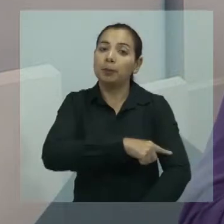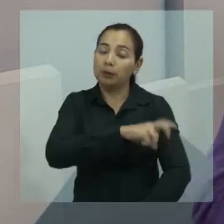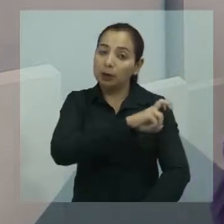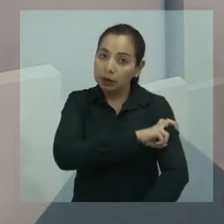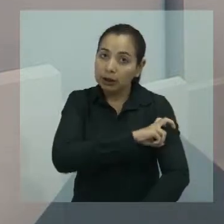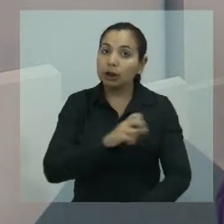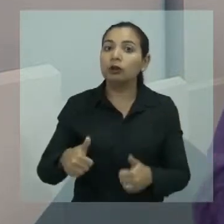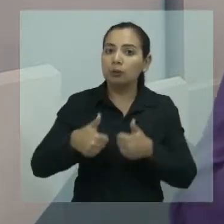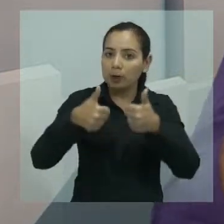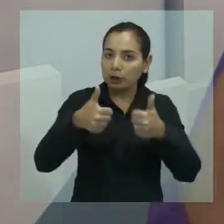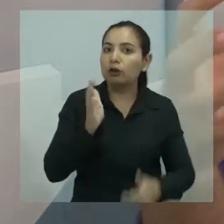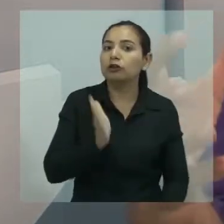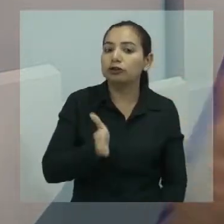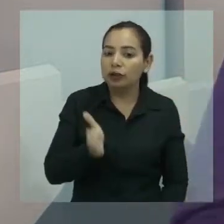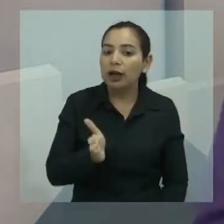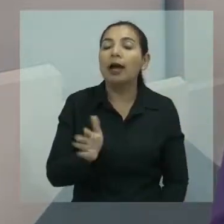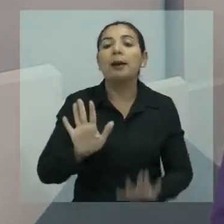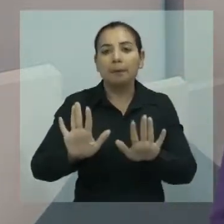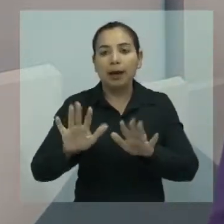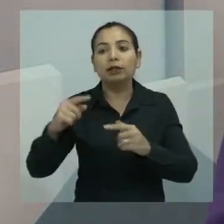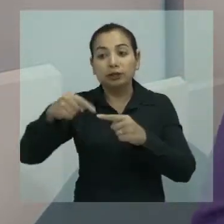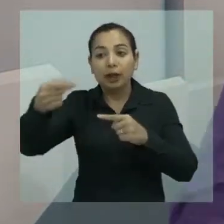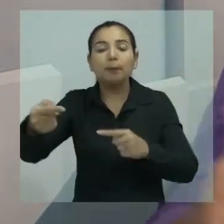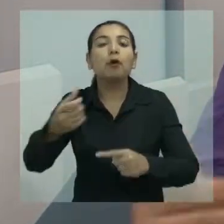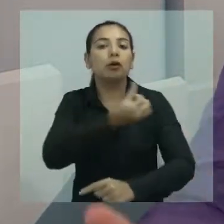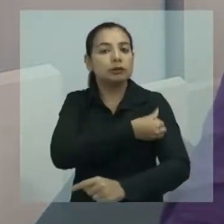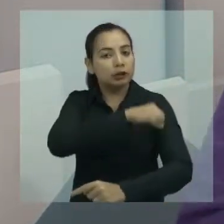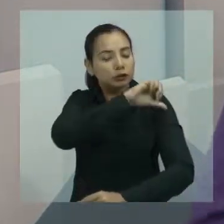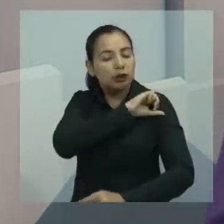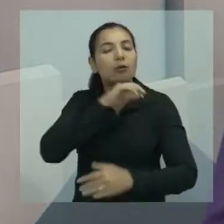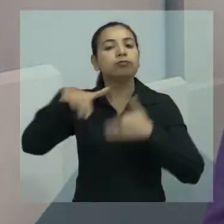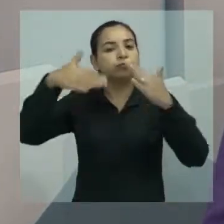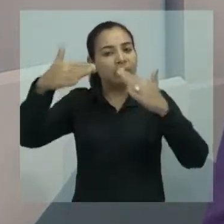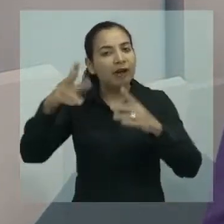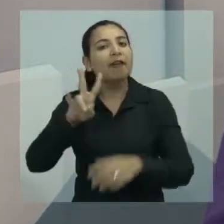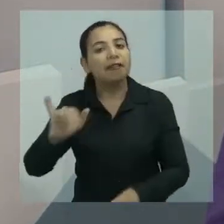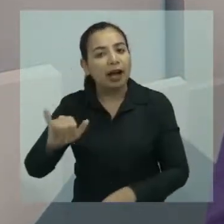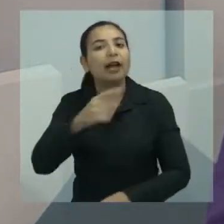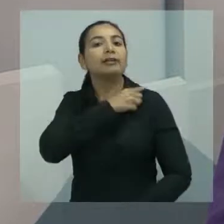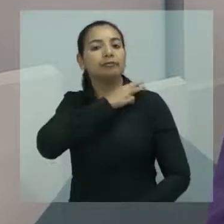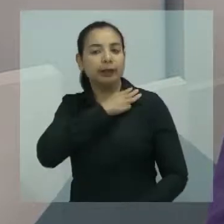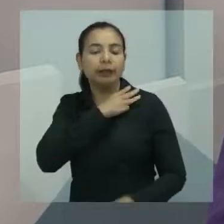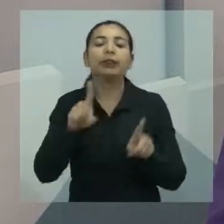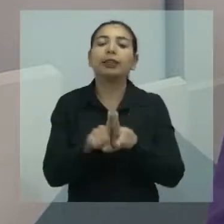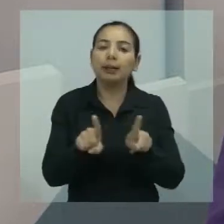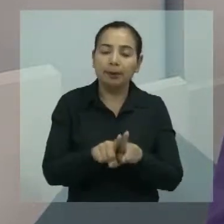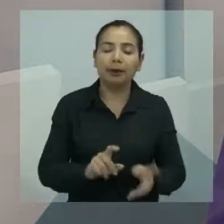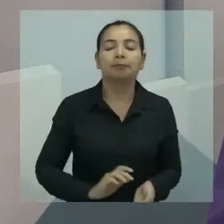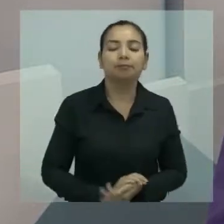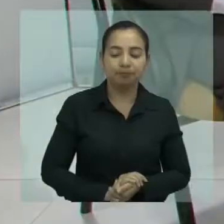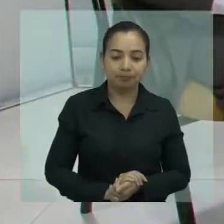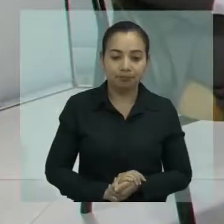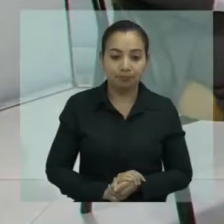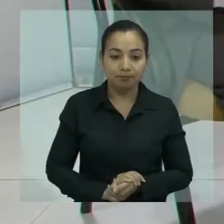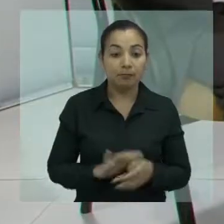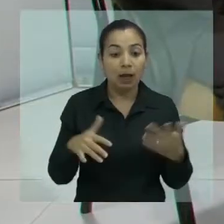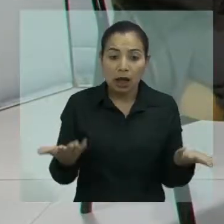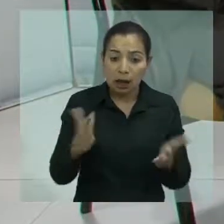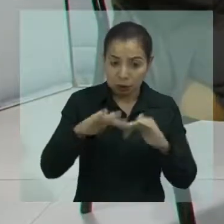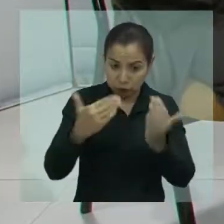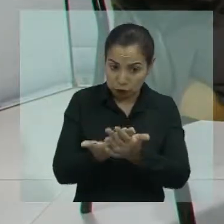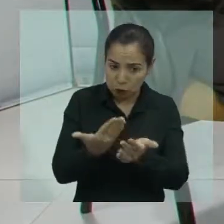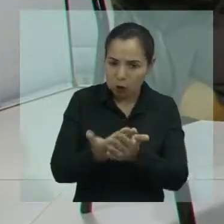esse resultado de forma progressiva, melhorando substancialmente do 1º ao 5º, mas também isso já vai reverberando do 6º